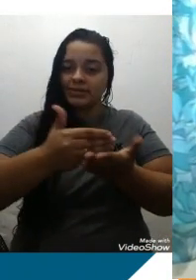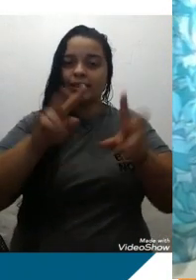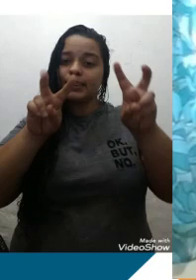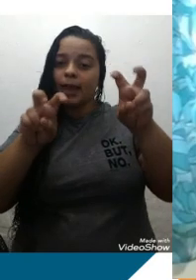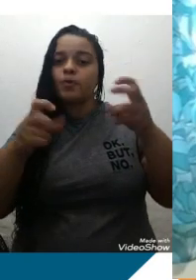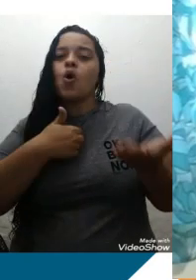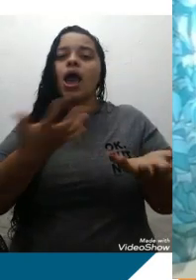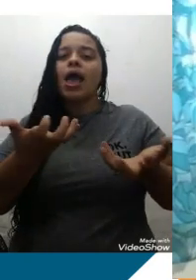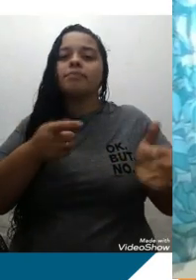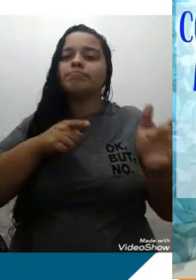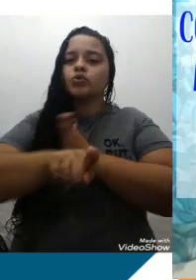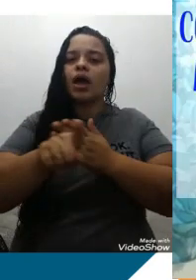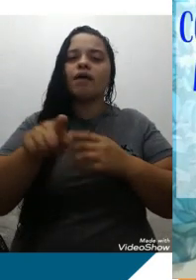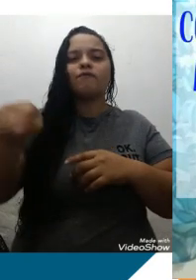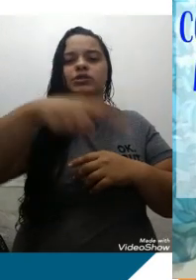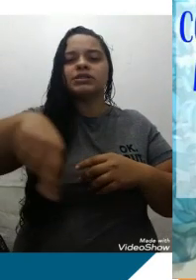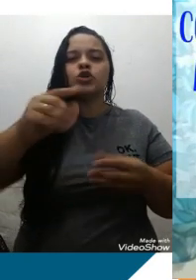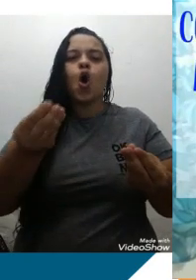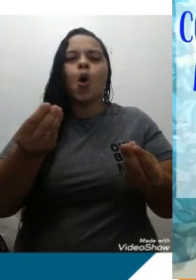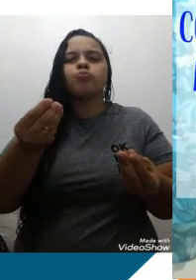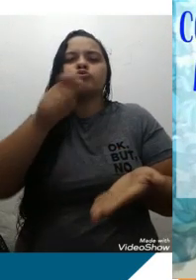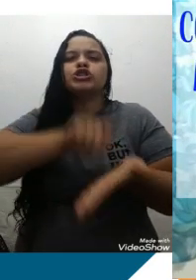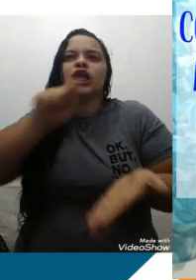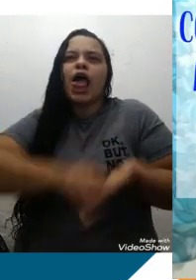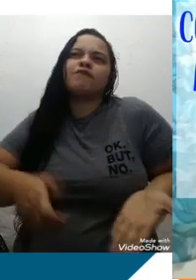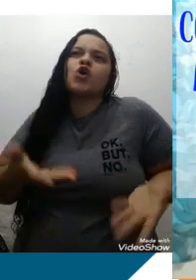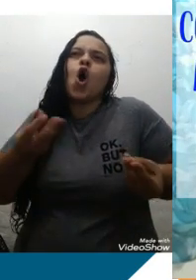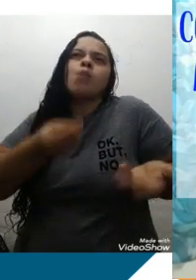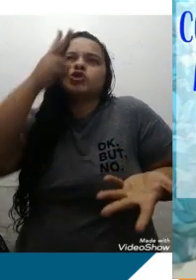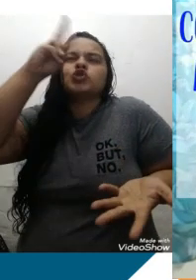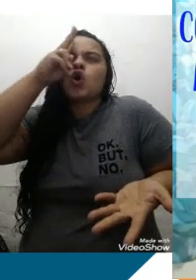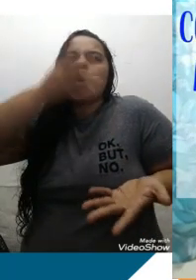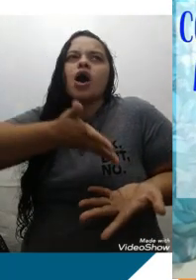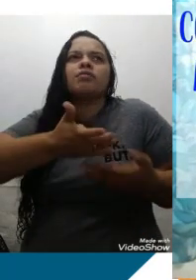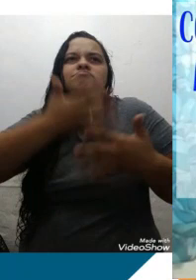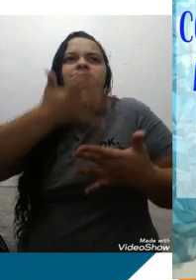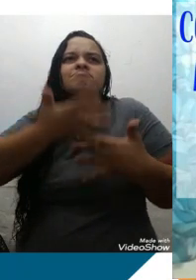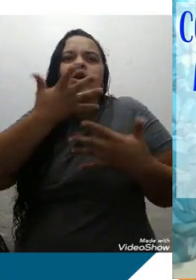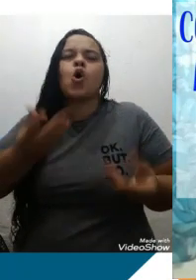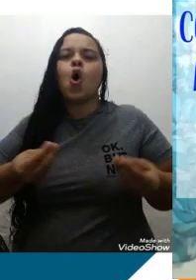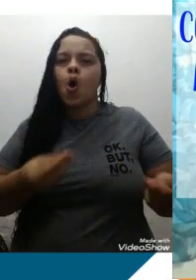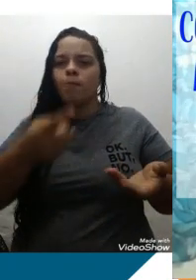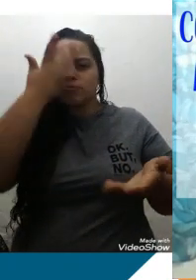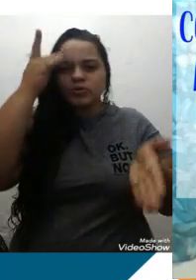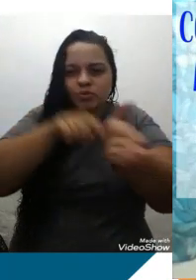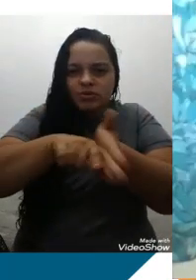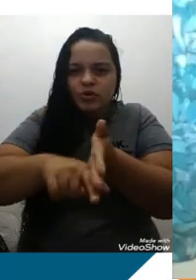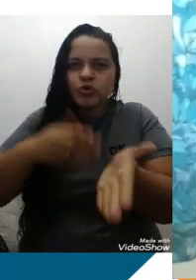para você como é que se escreve a história desses povos. Como é que estudiosos hoje, no século